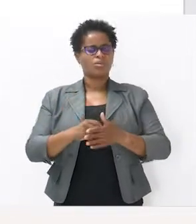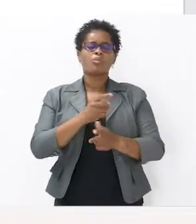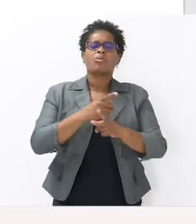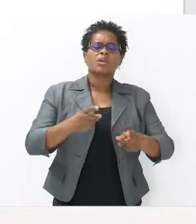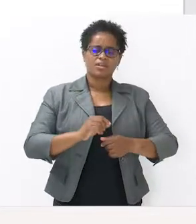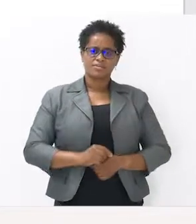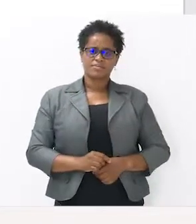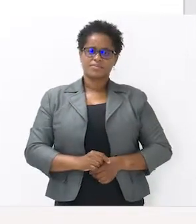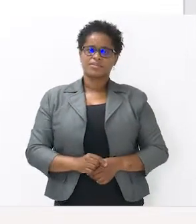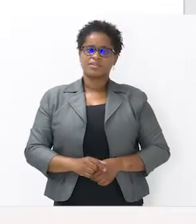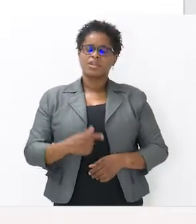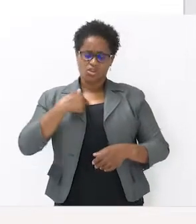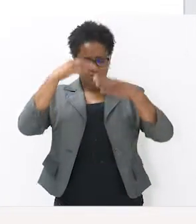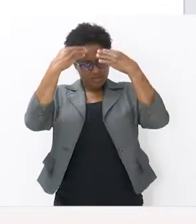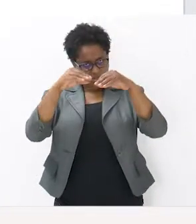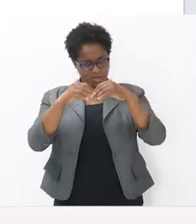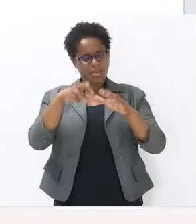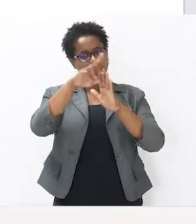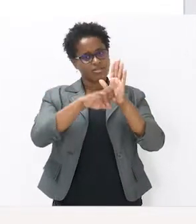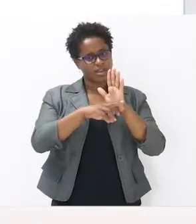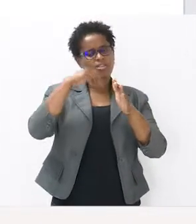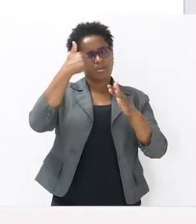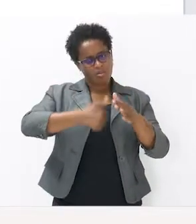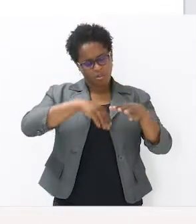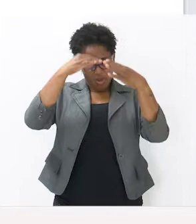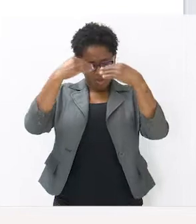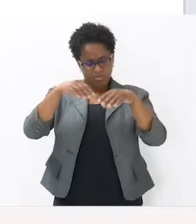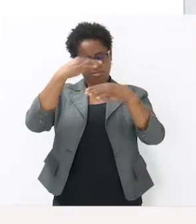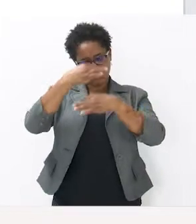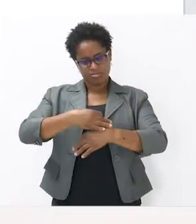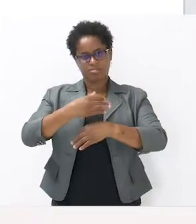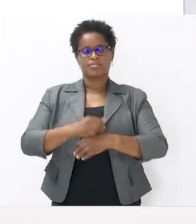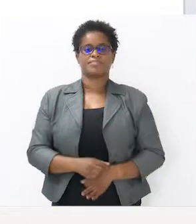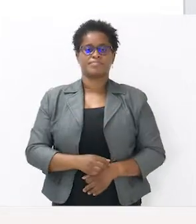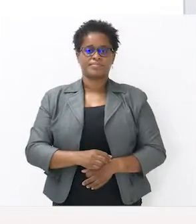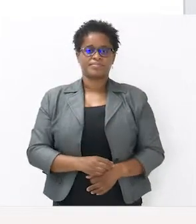quê? Vou ensinar-te as regras da boa educação.